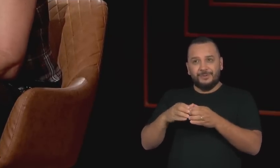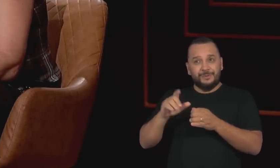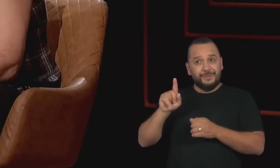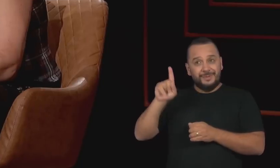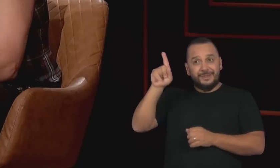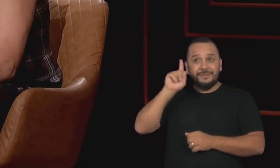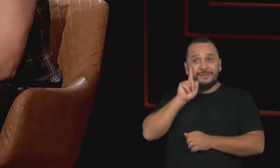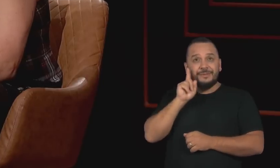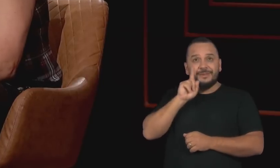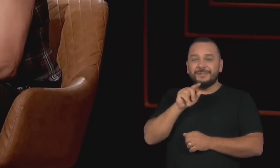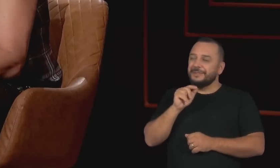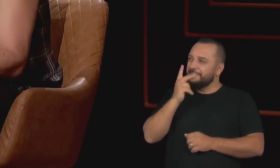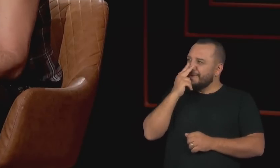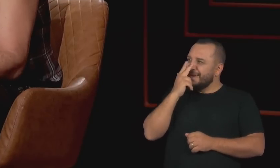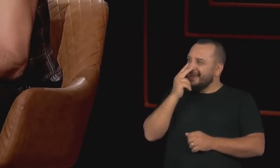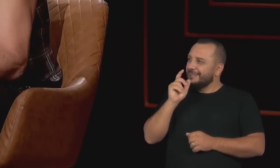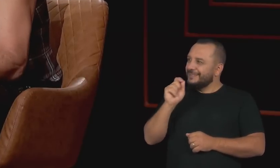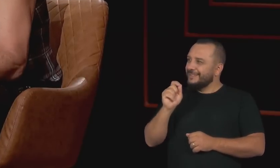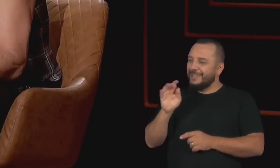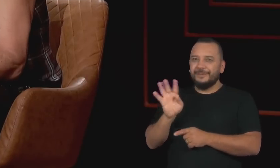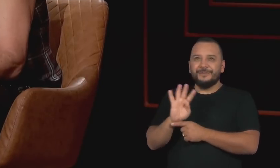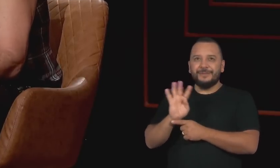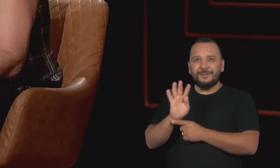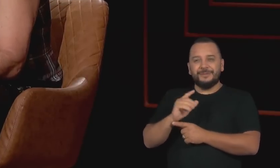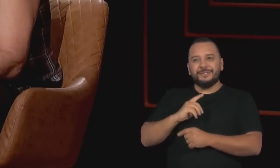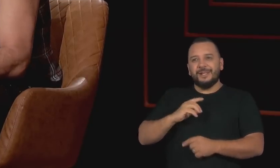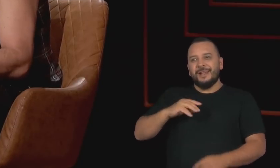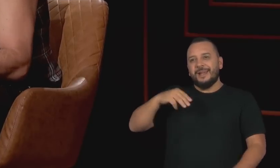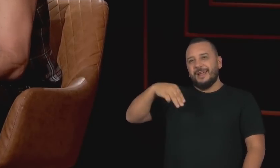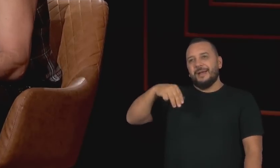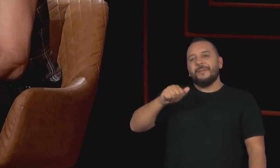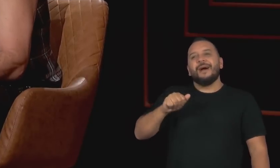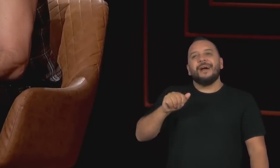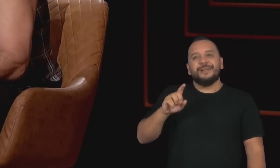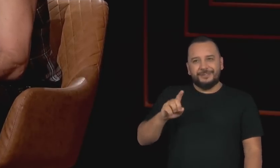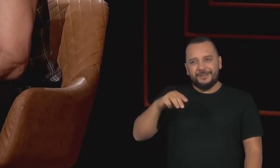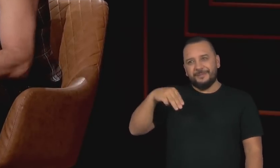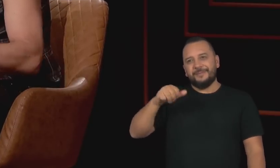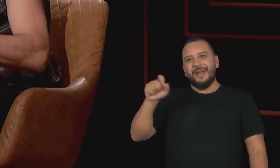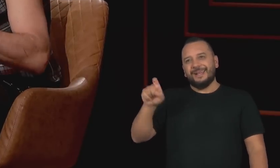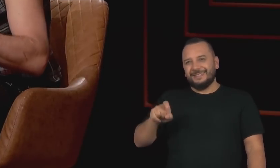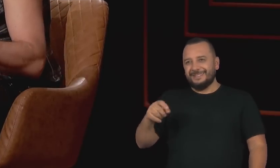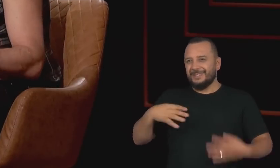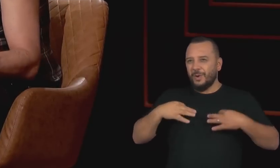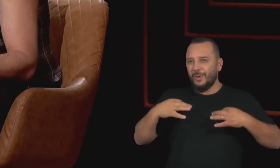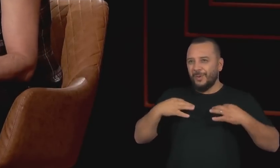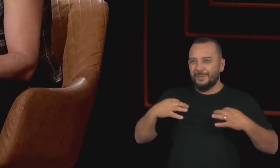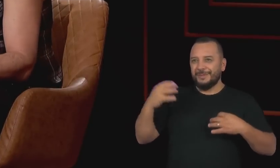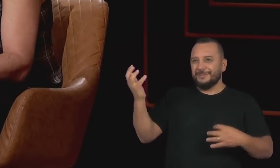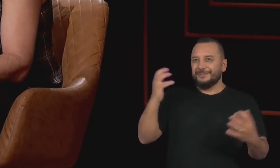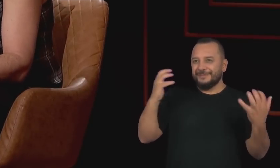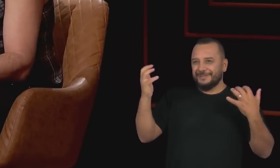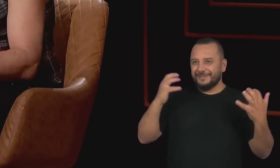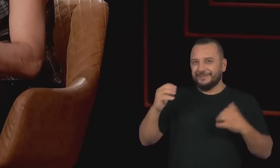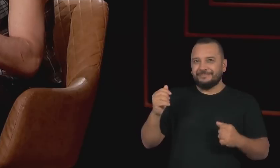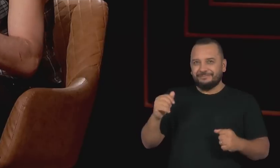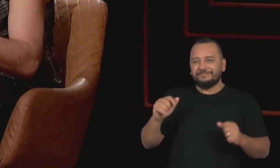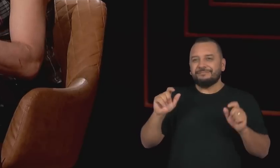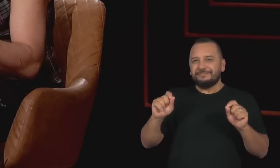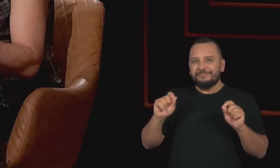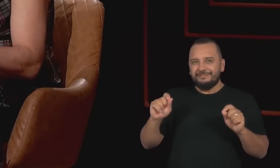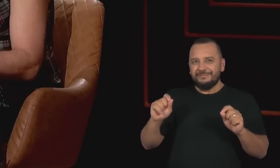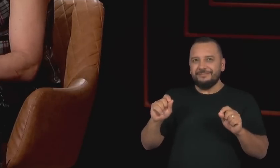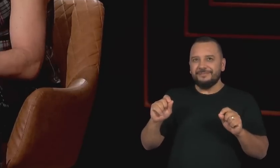como um filme do Mad Max, sabe? Assim, a gente se inspirava nessas roupas e o som era como o Stag